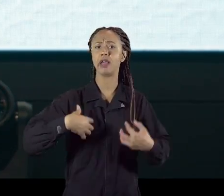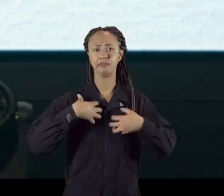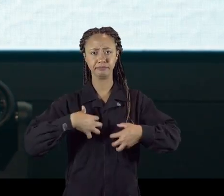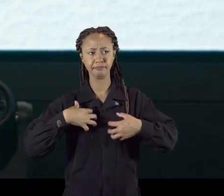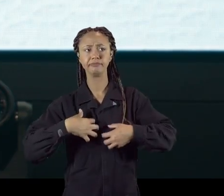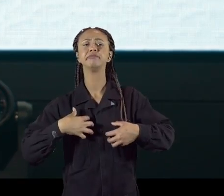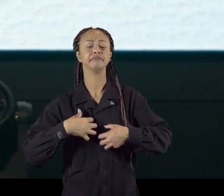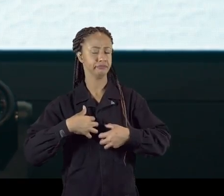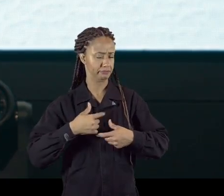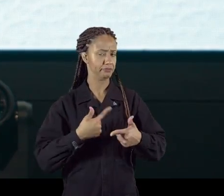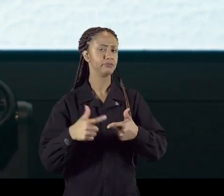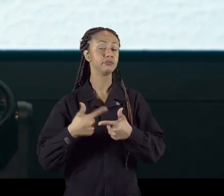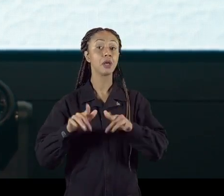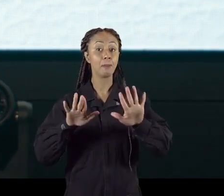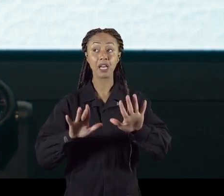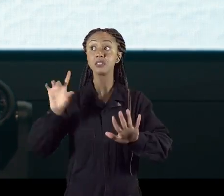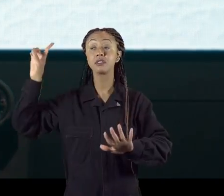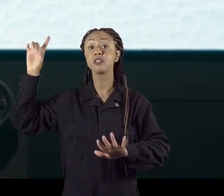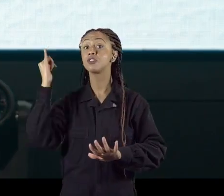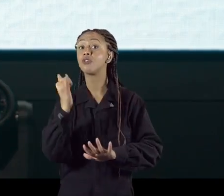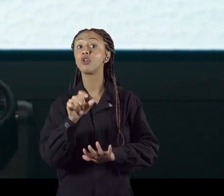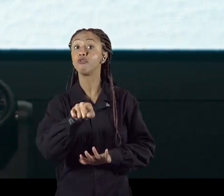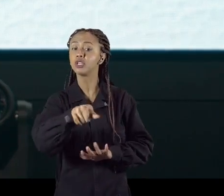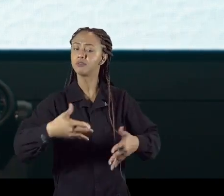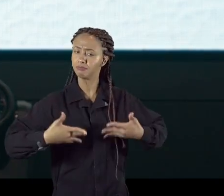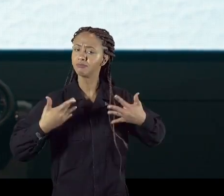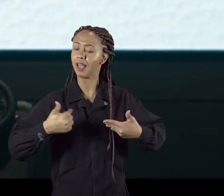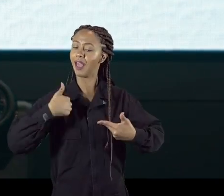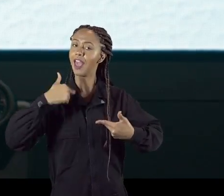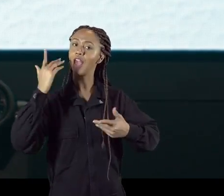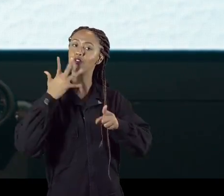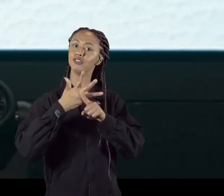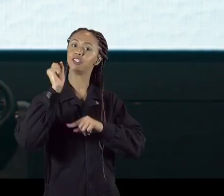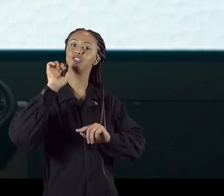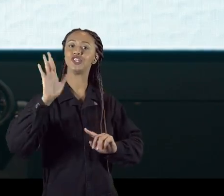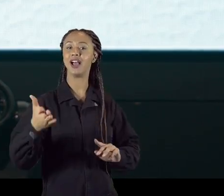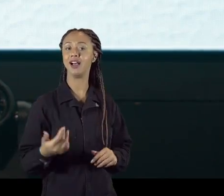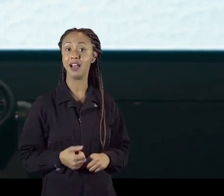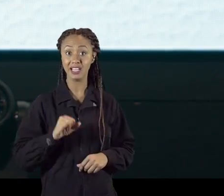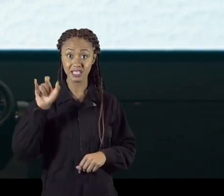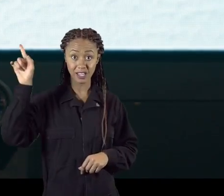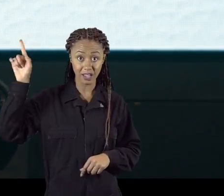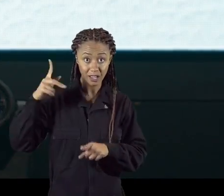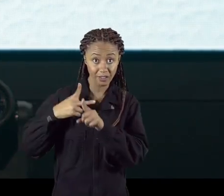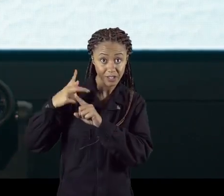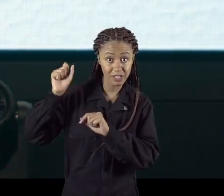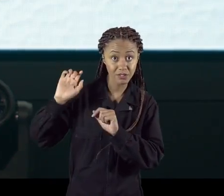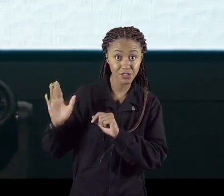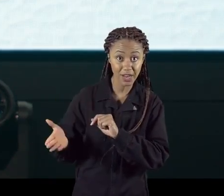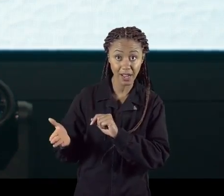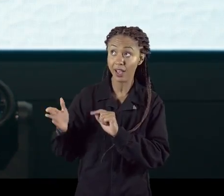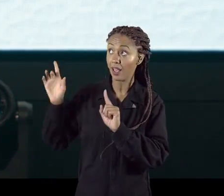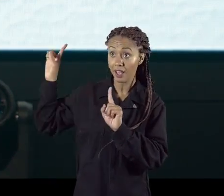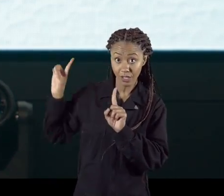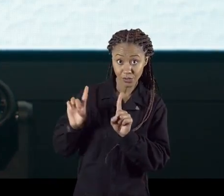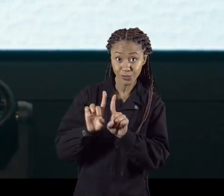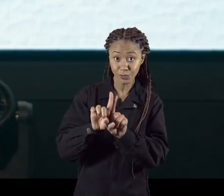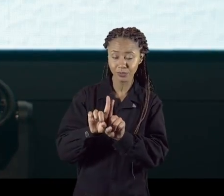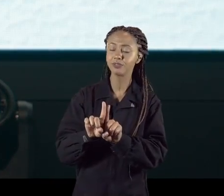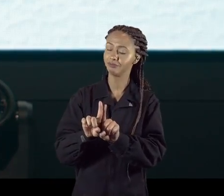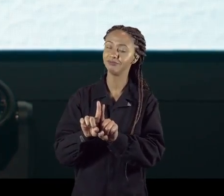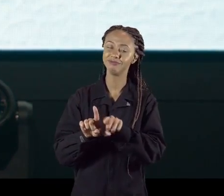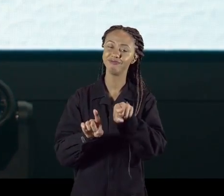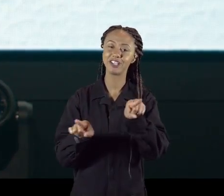tende bom ânimo de se o senhor eu venci o monta esse o senhor venceu e ele está com você